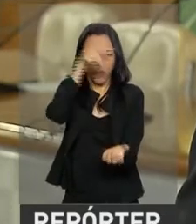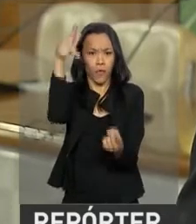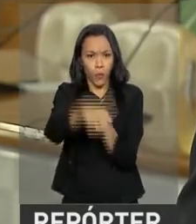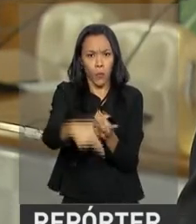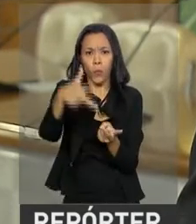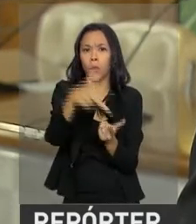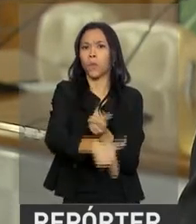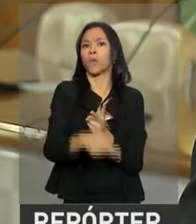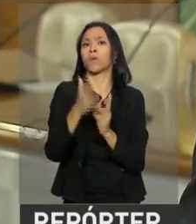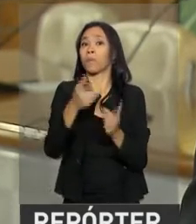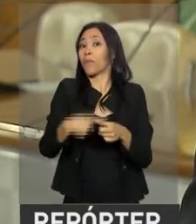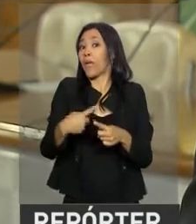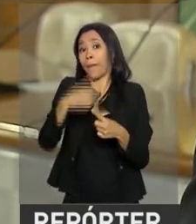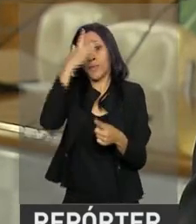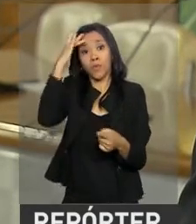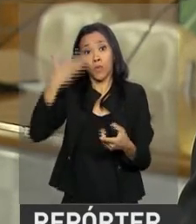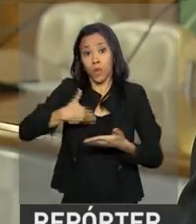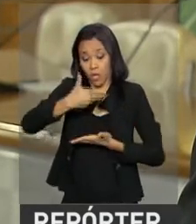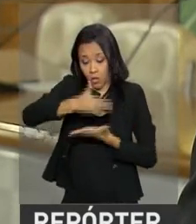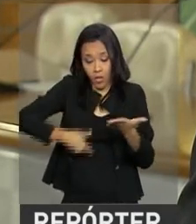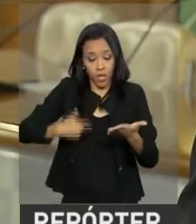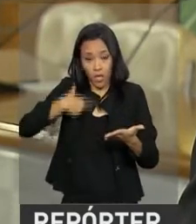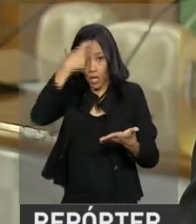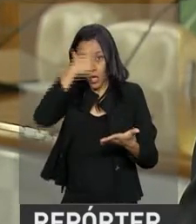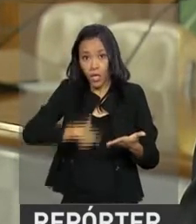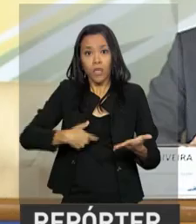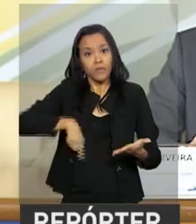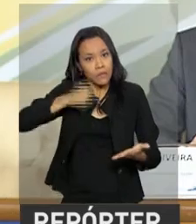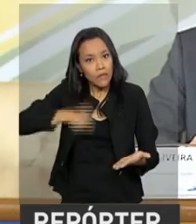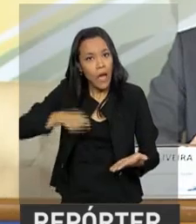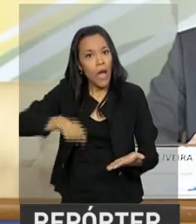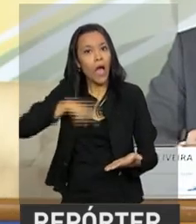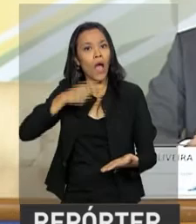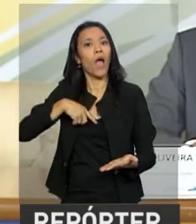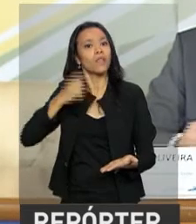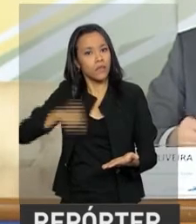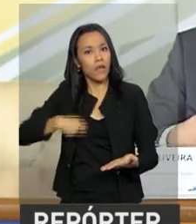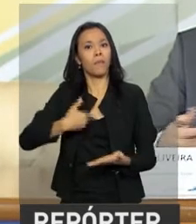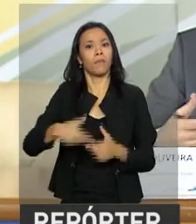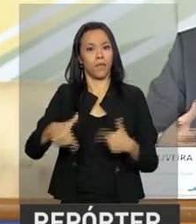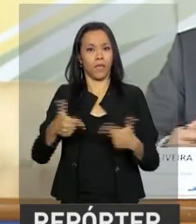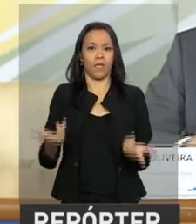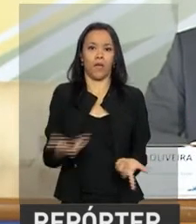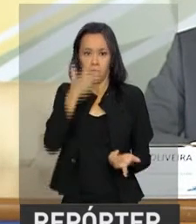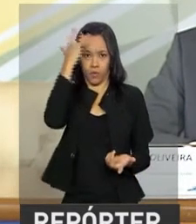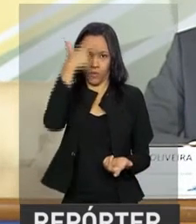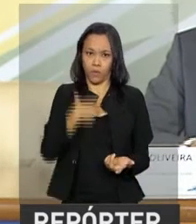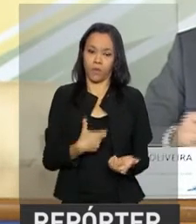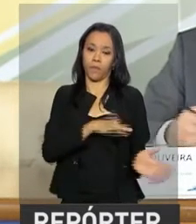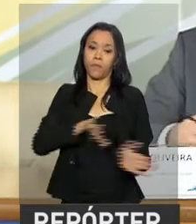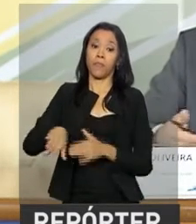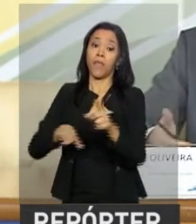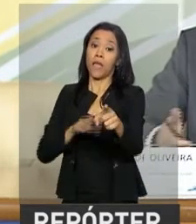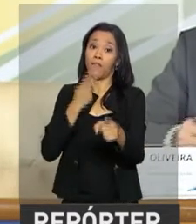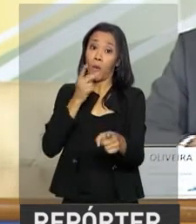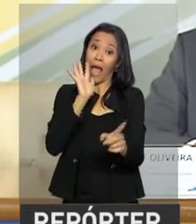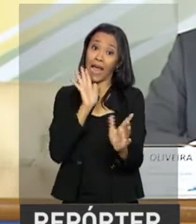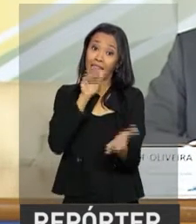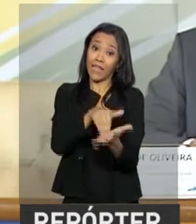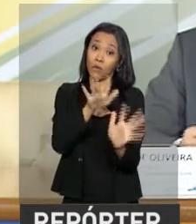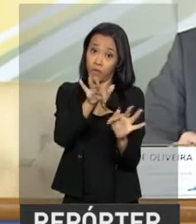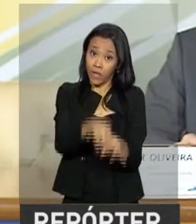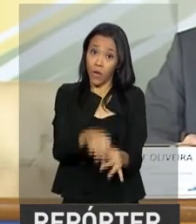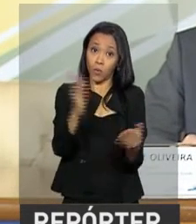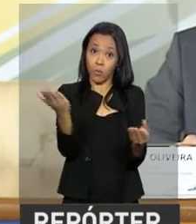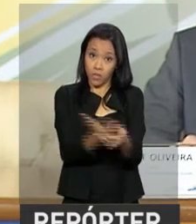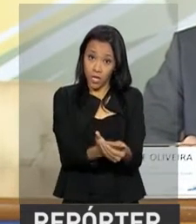cortados, porque a pessoa não apresentava incapacidade para o trabalho. Nós estimamos que, até o final do processo, esse número deve cair um